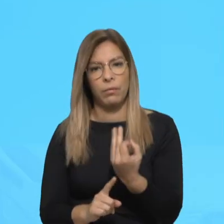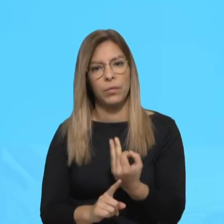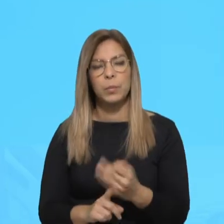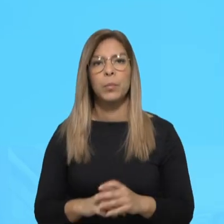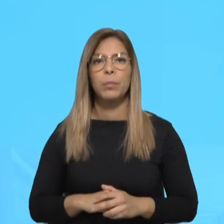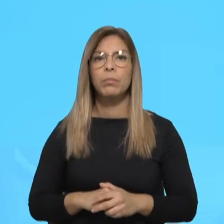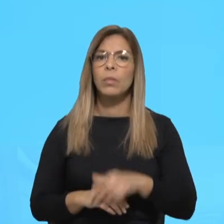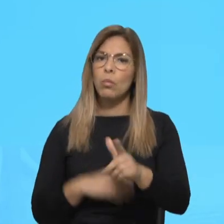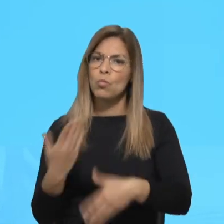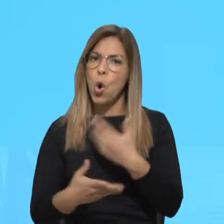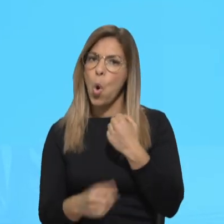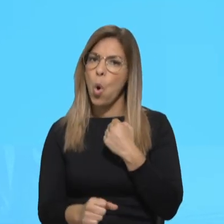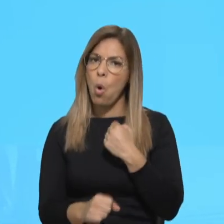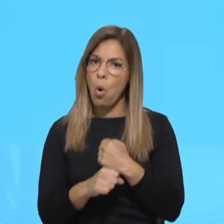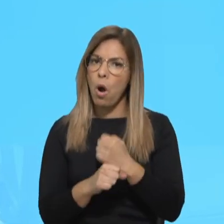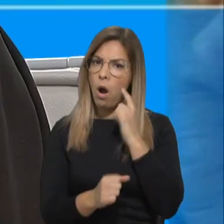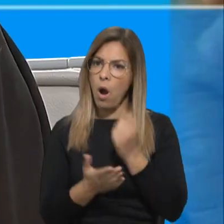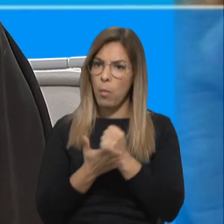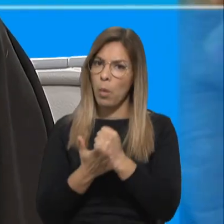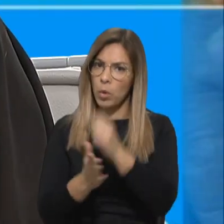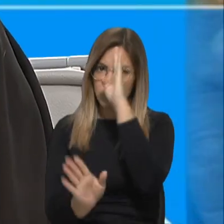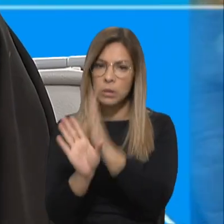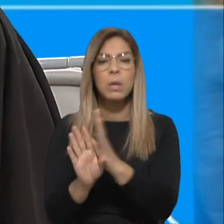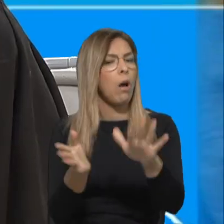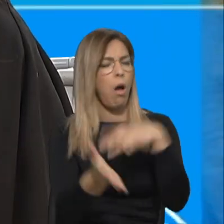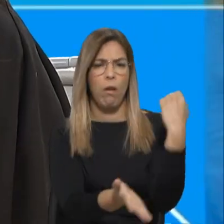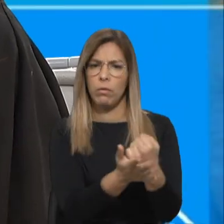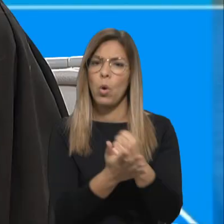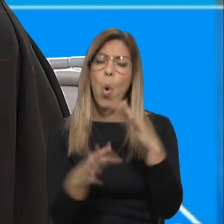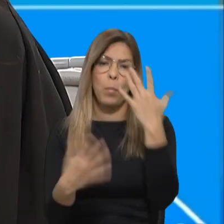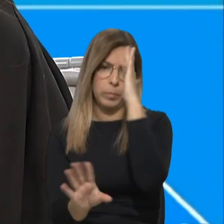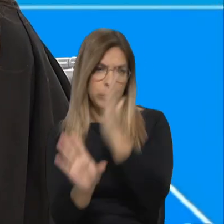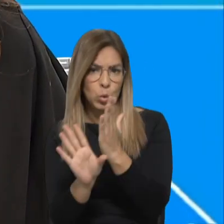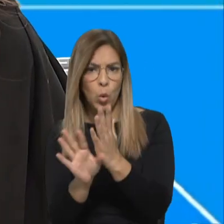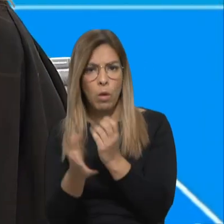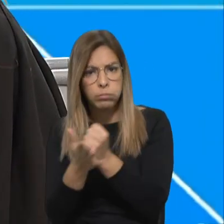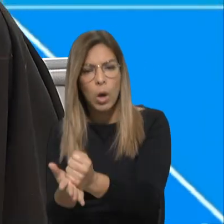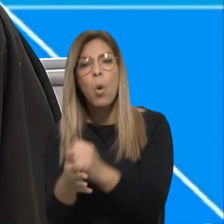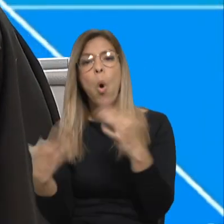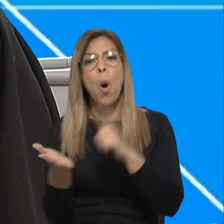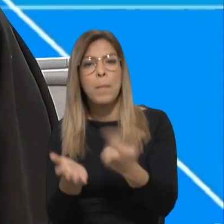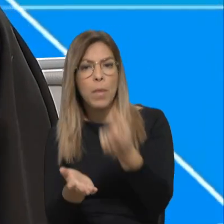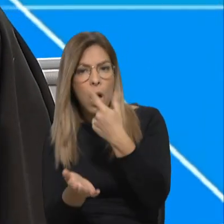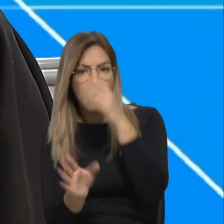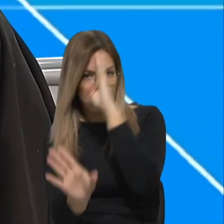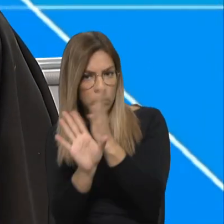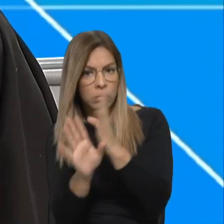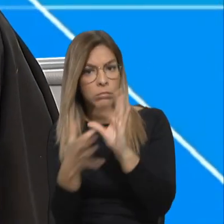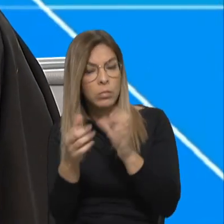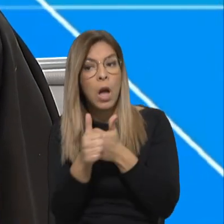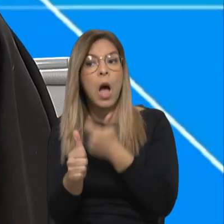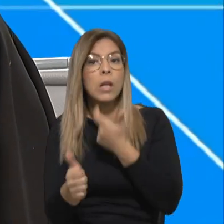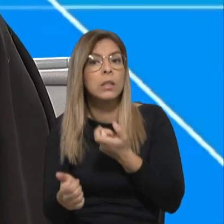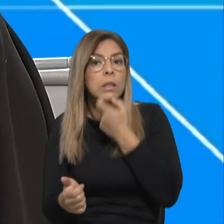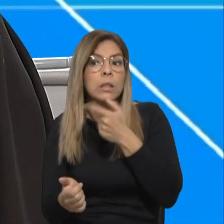esses apoios e consultas necessárias às vítimas? Sempre. Psicologia ou psiquiatria, própria medicação quando é necessário, e a Igreja suporta todos